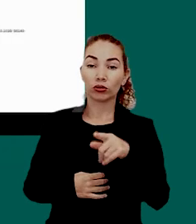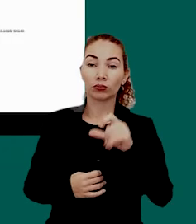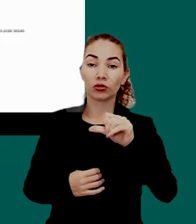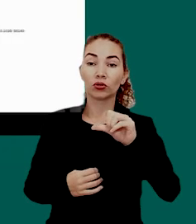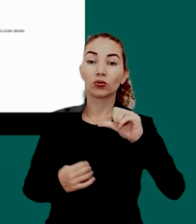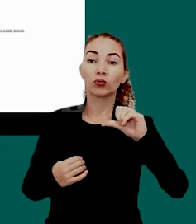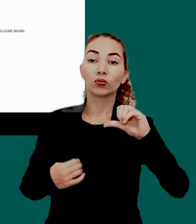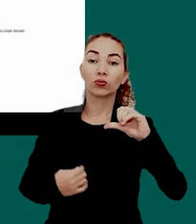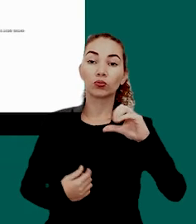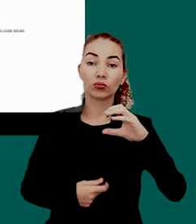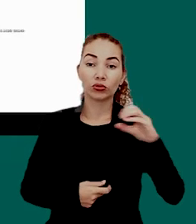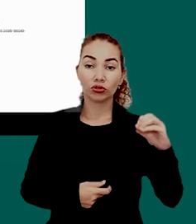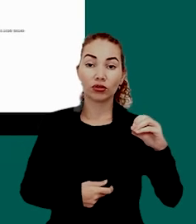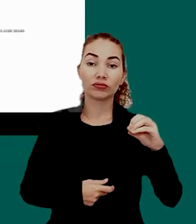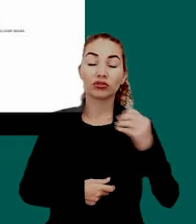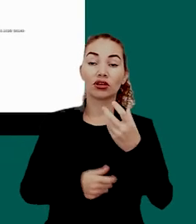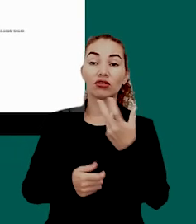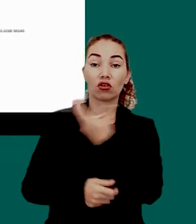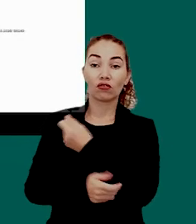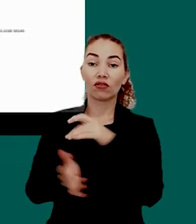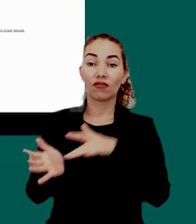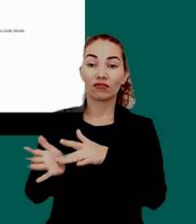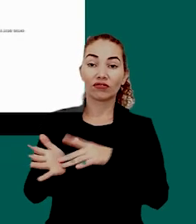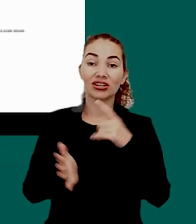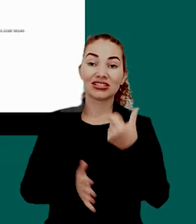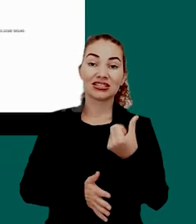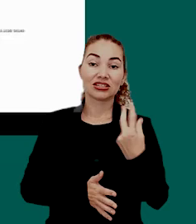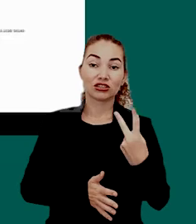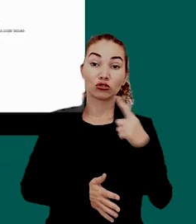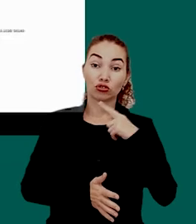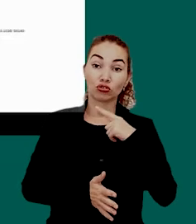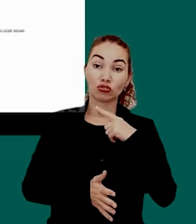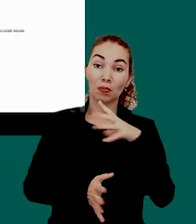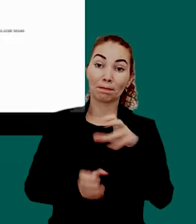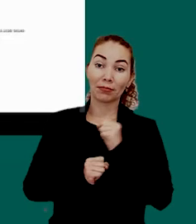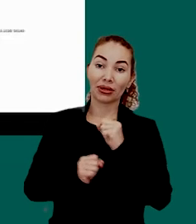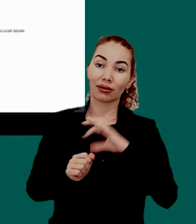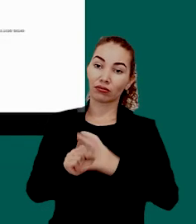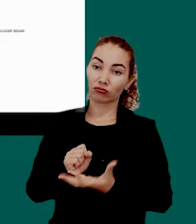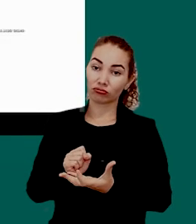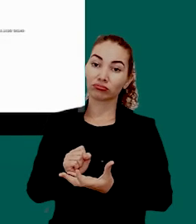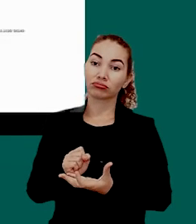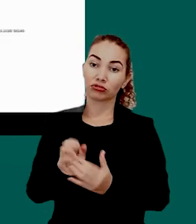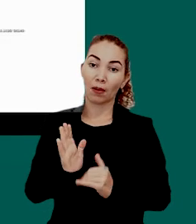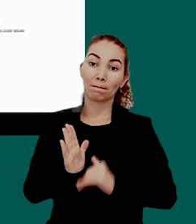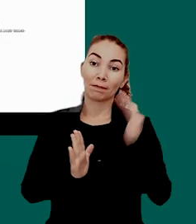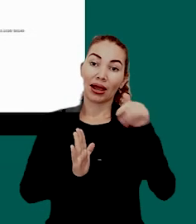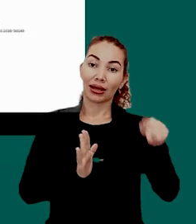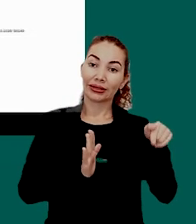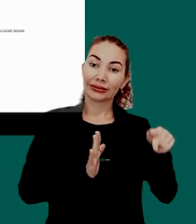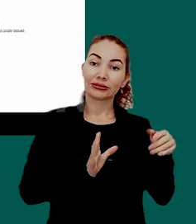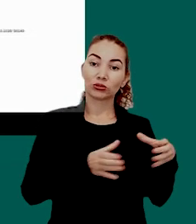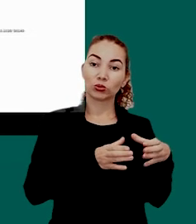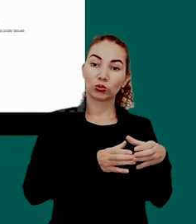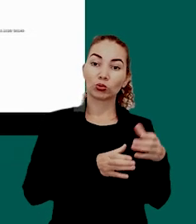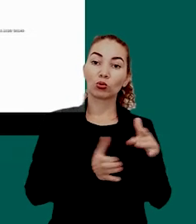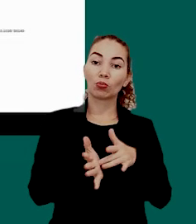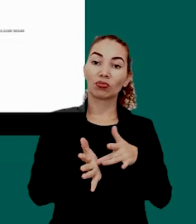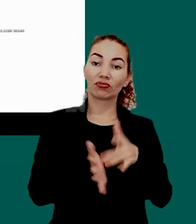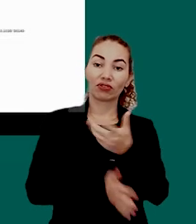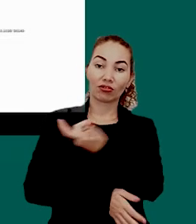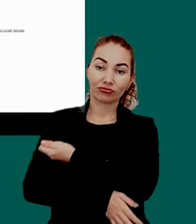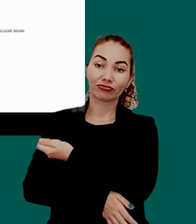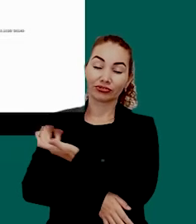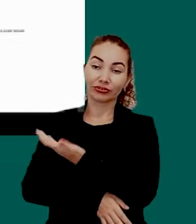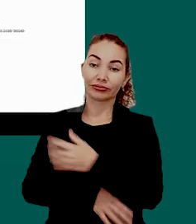4.900, de 5 mil indivíduos tomaram placebo, 62 tiveram Covid. Então, perceba que a ocorrência de Covid foi muito maior no grupo que